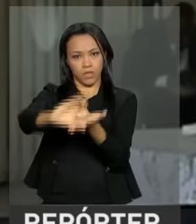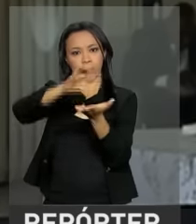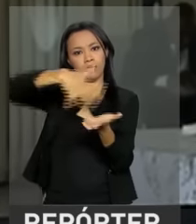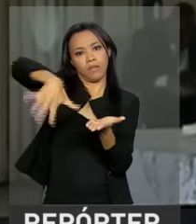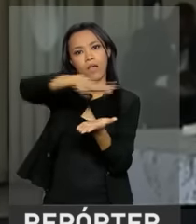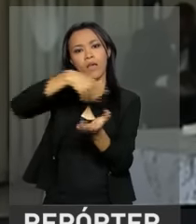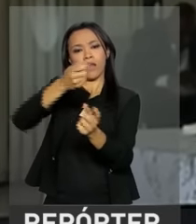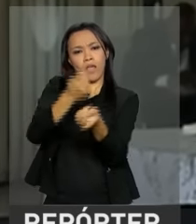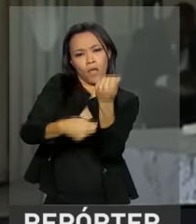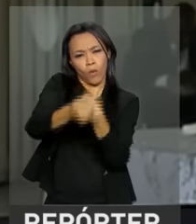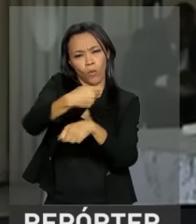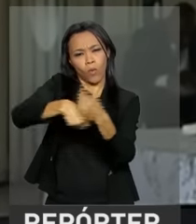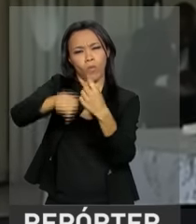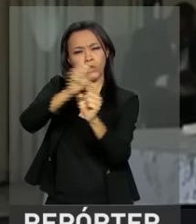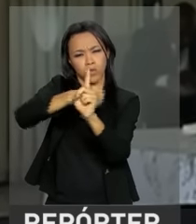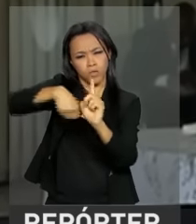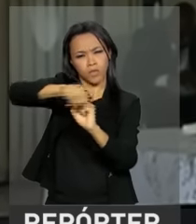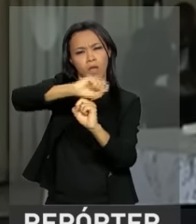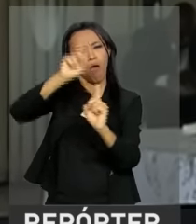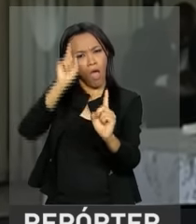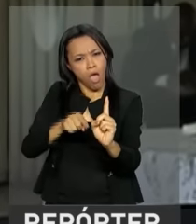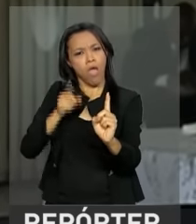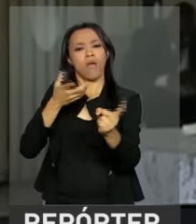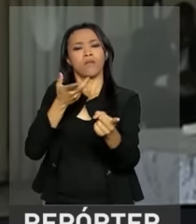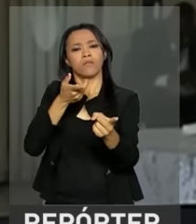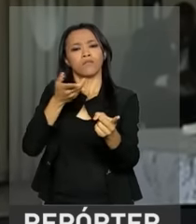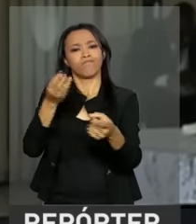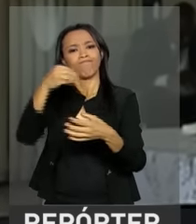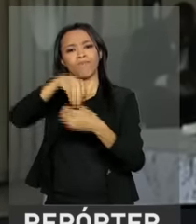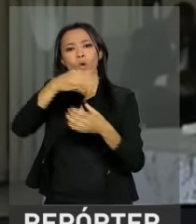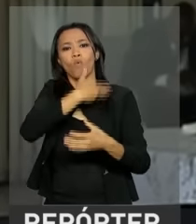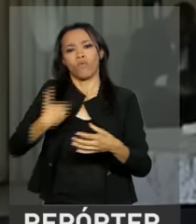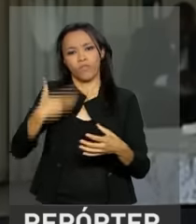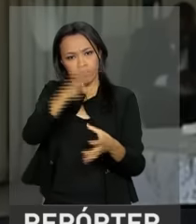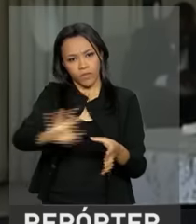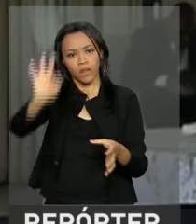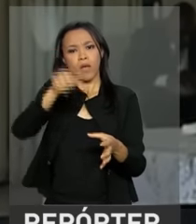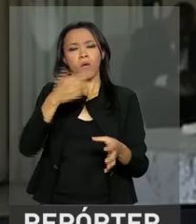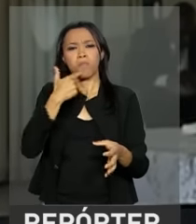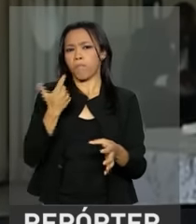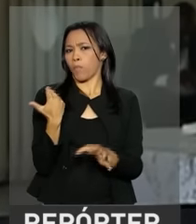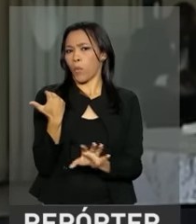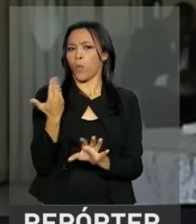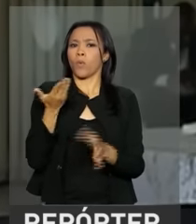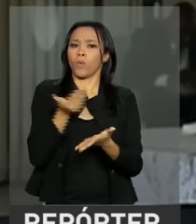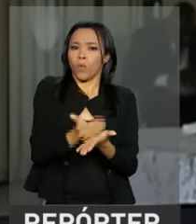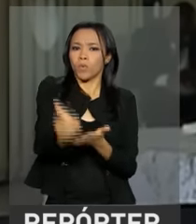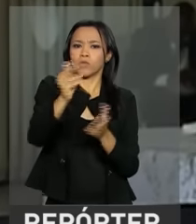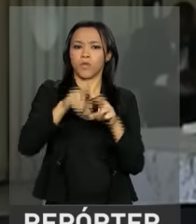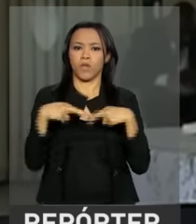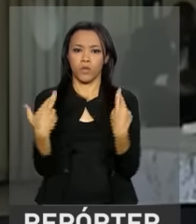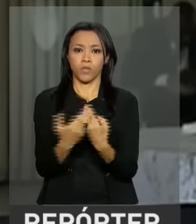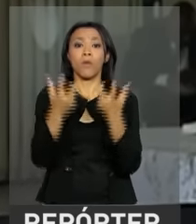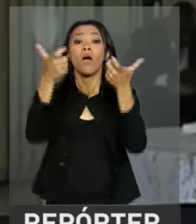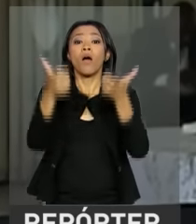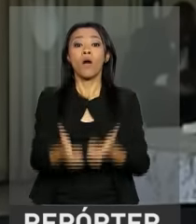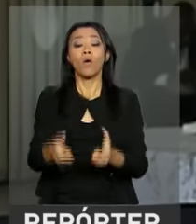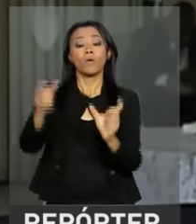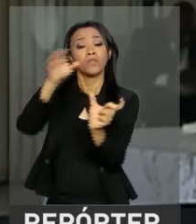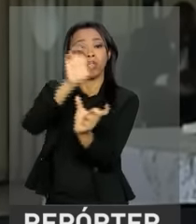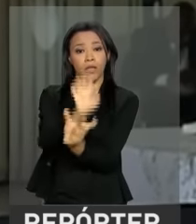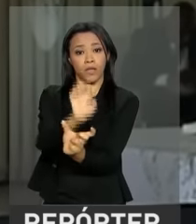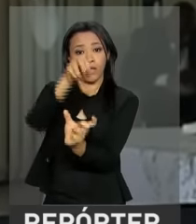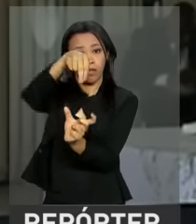Social do Governo Federal. Essas reuniões desses grupos de trabalho começaram agora há pouco aqui em Brasília, na ENAP, a Escola Nacional